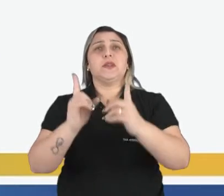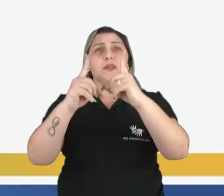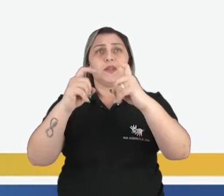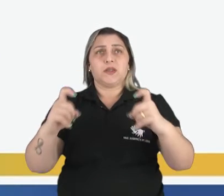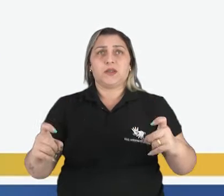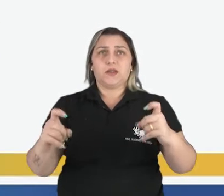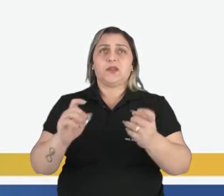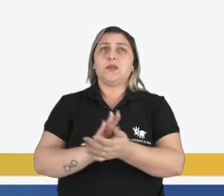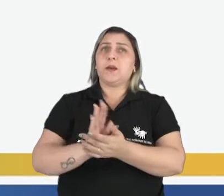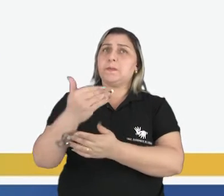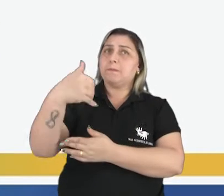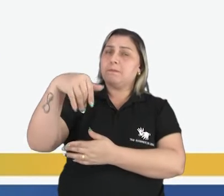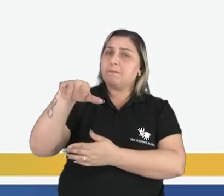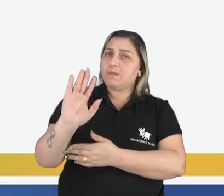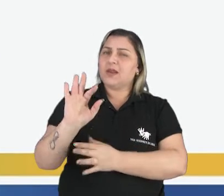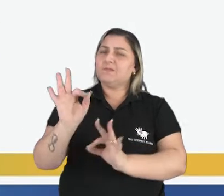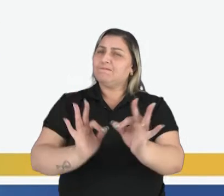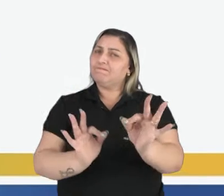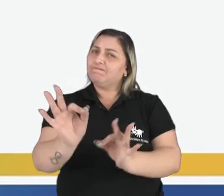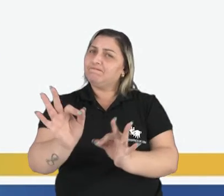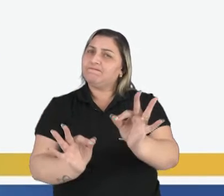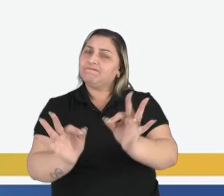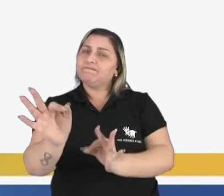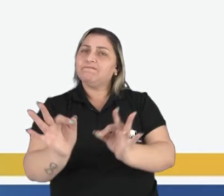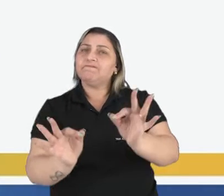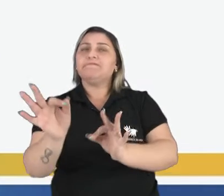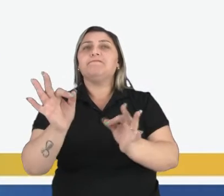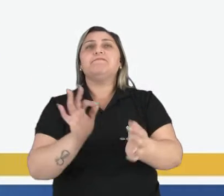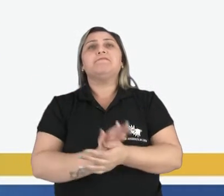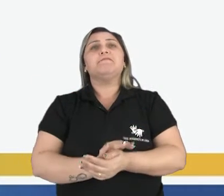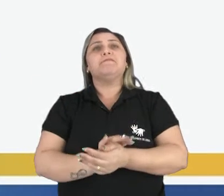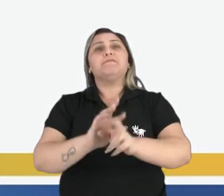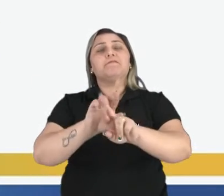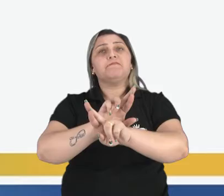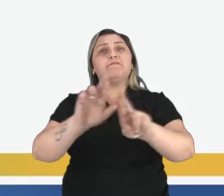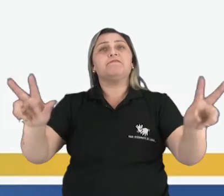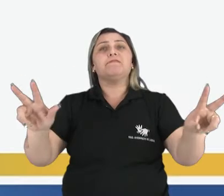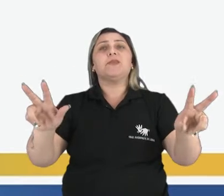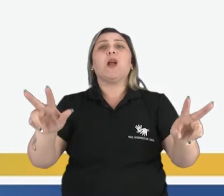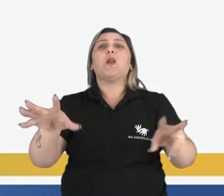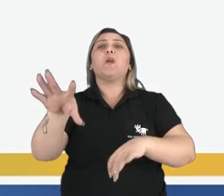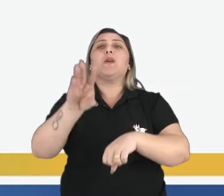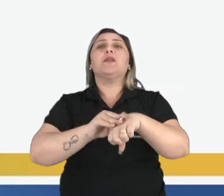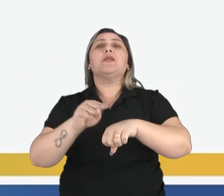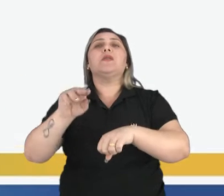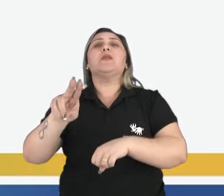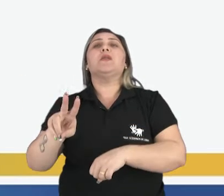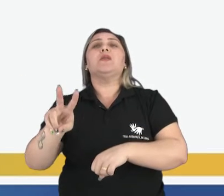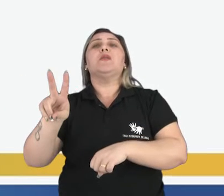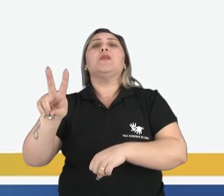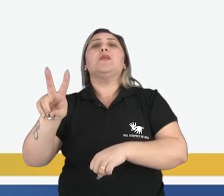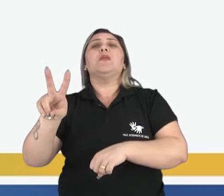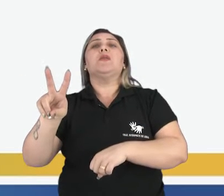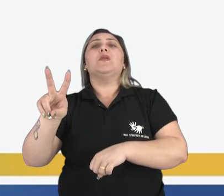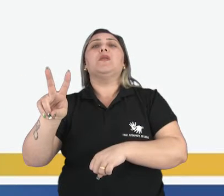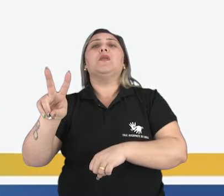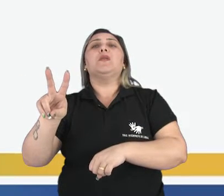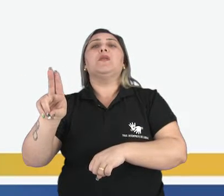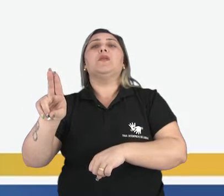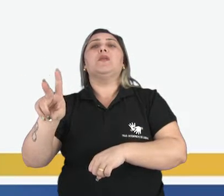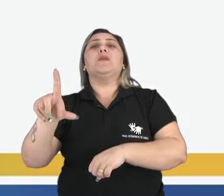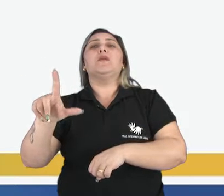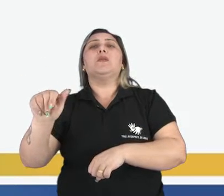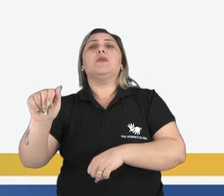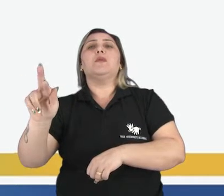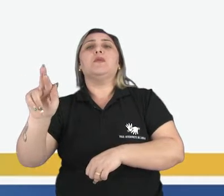científico ele é um pouco mais elaborado, diverge do que acontece com o conhecimento vulgar. O conhecimento científico ele